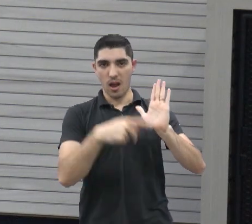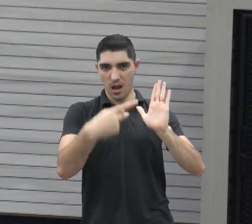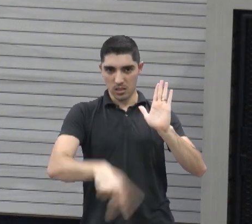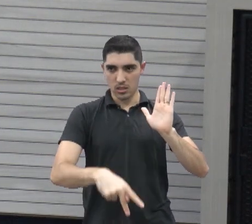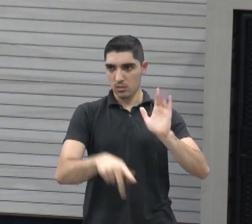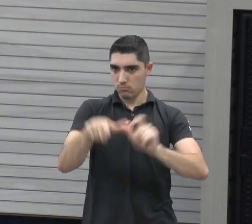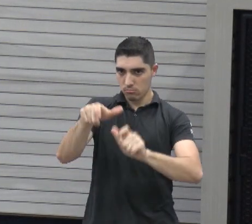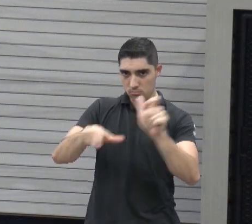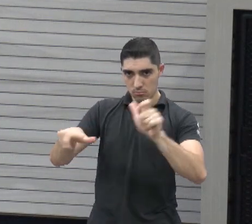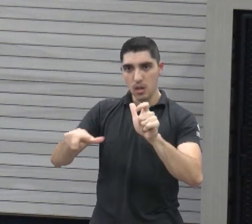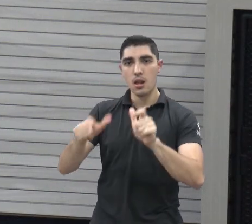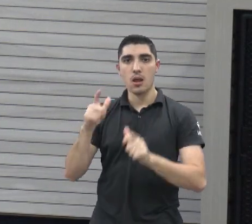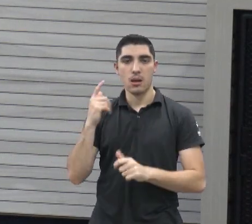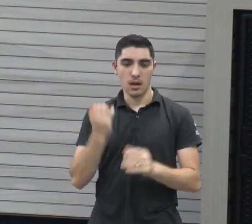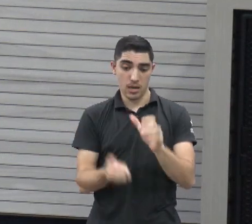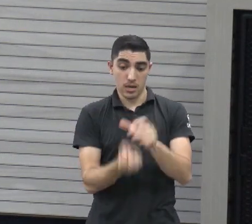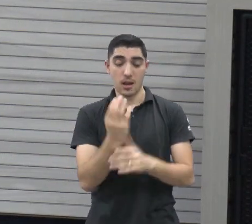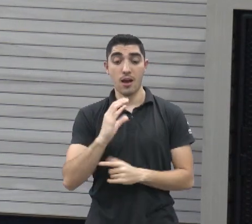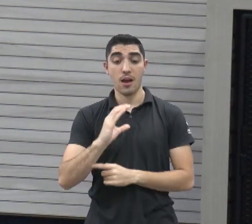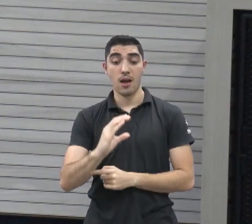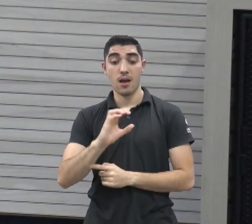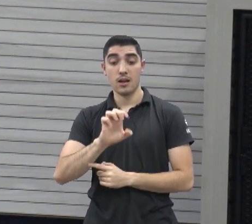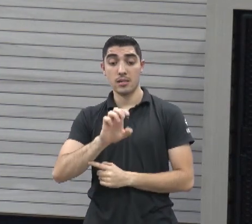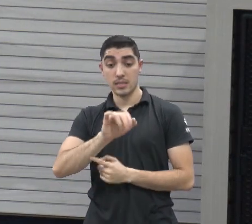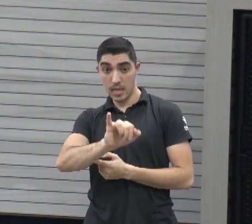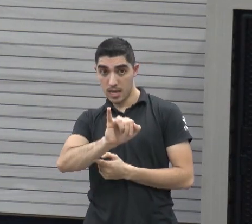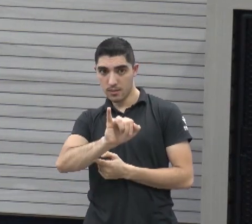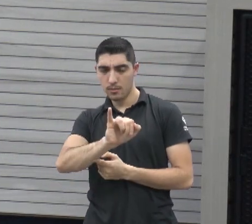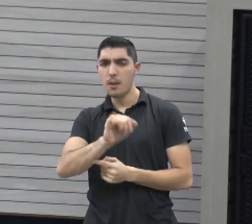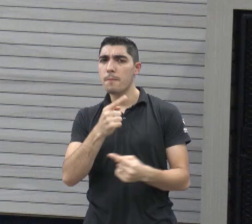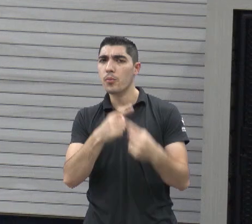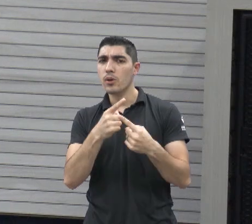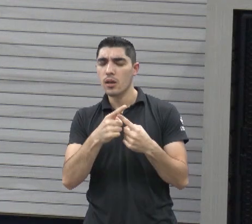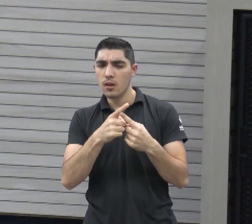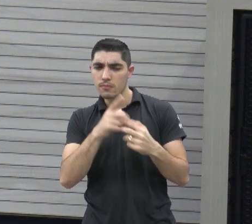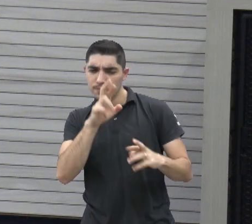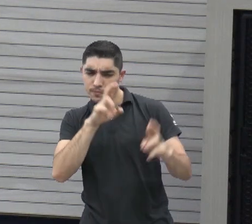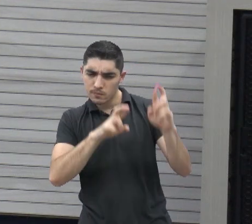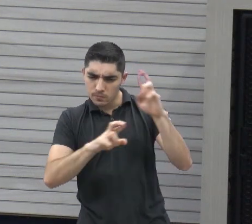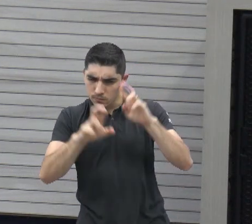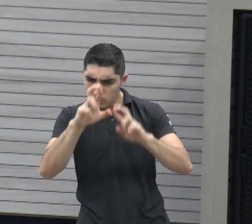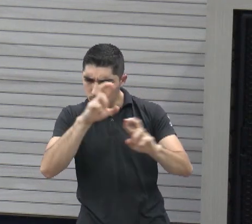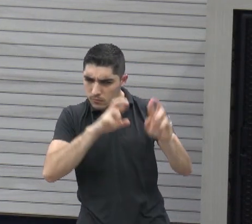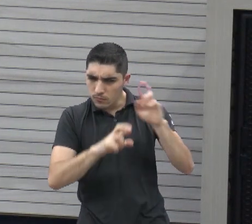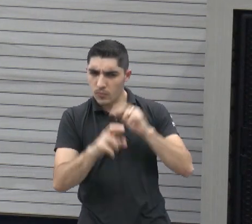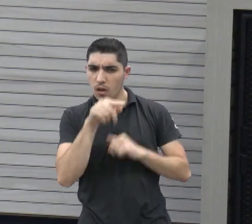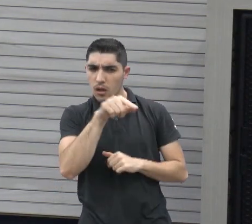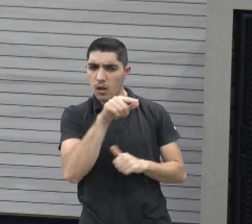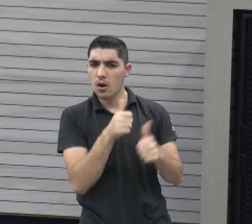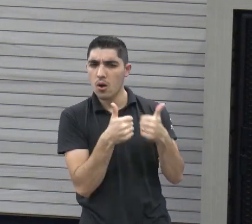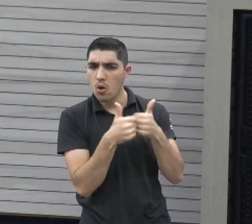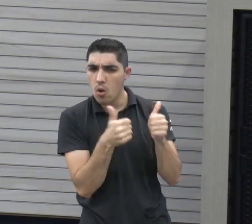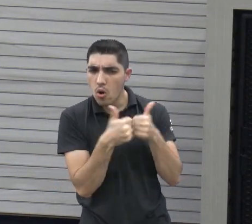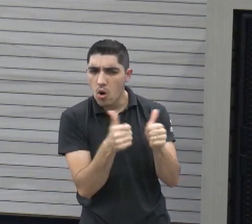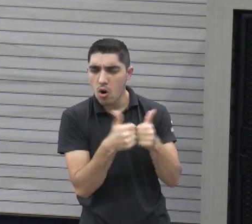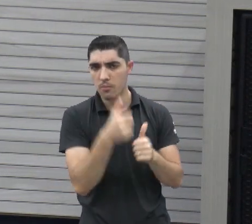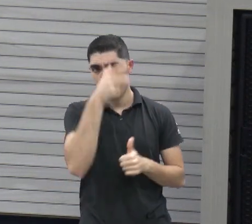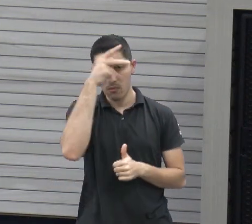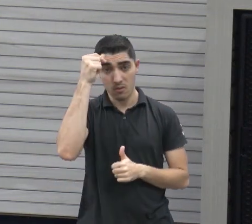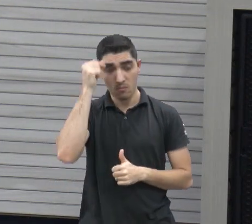para ser aberta essa CEI, para investigar o que está acontecendo no transporte público, e a presidência desta casa está sentado neste